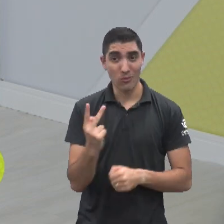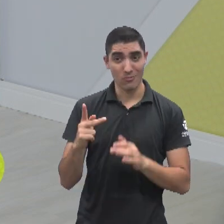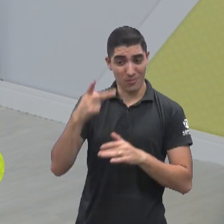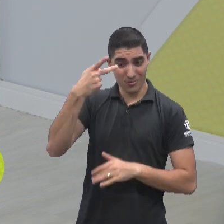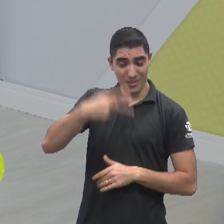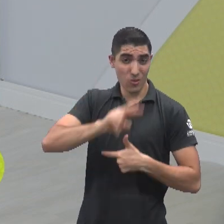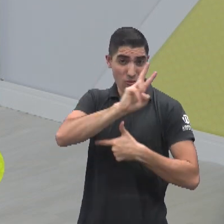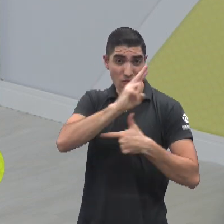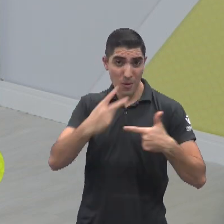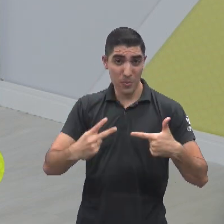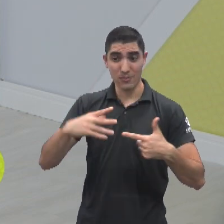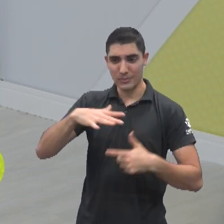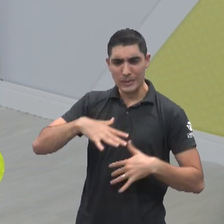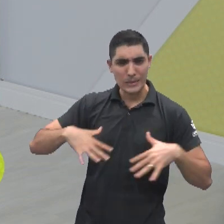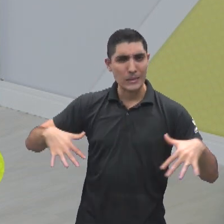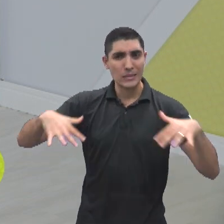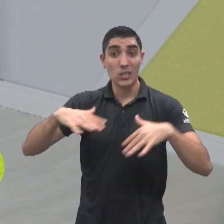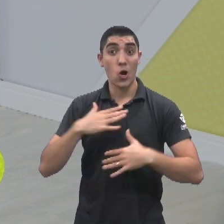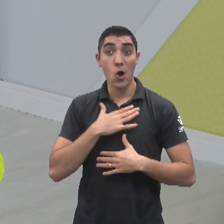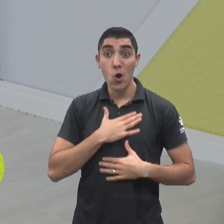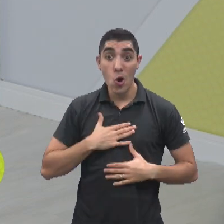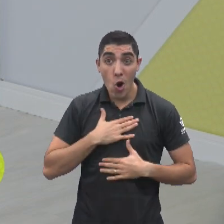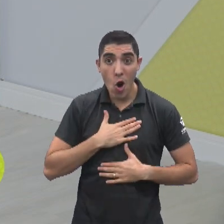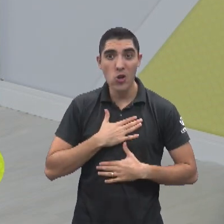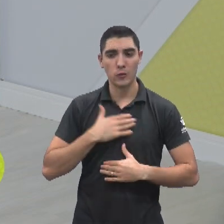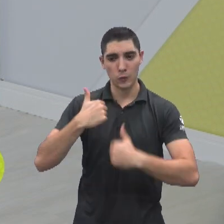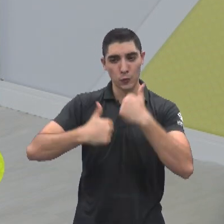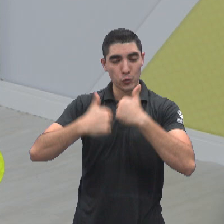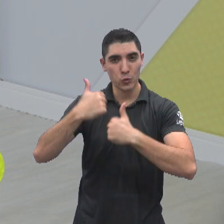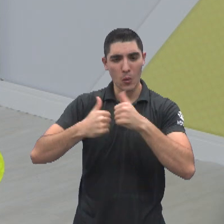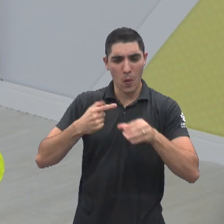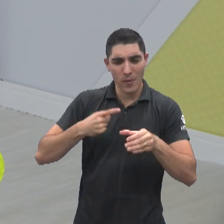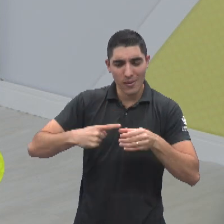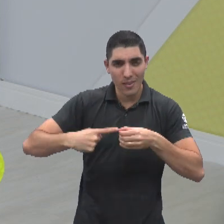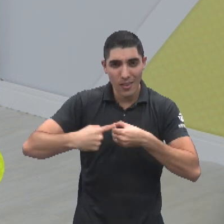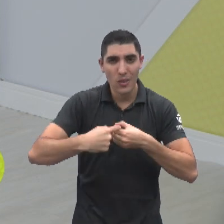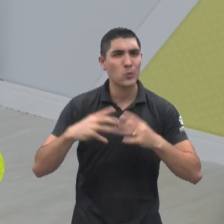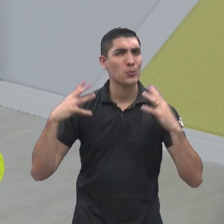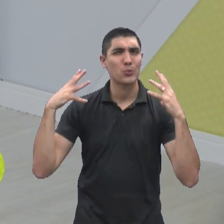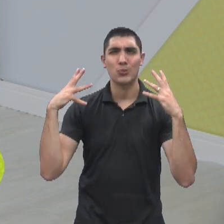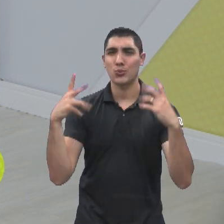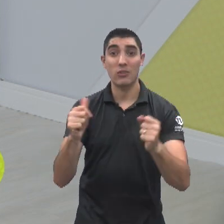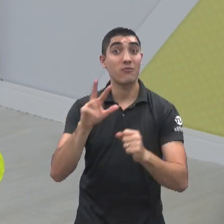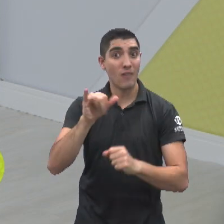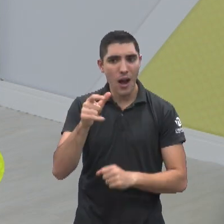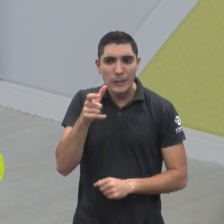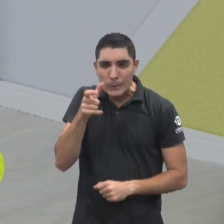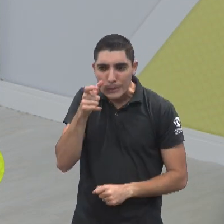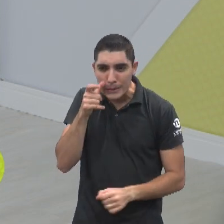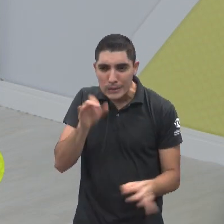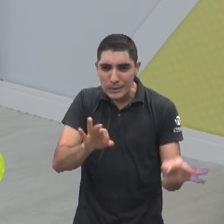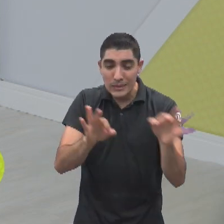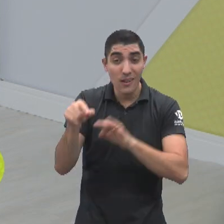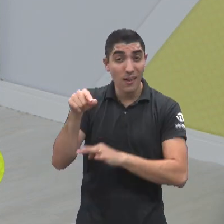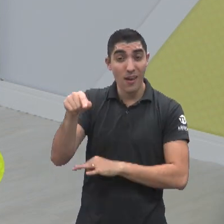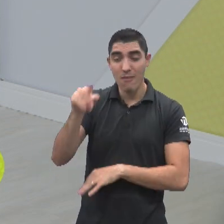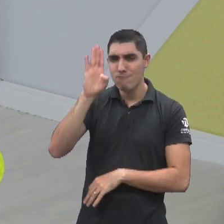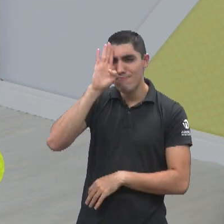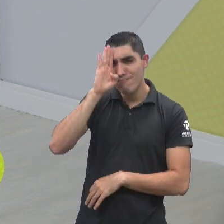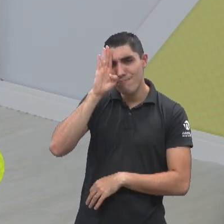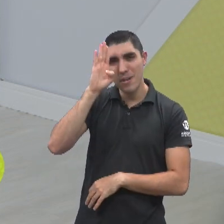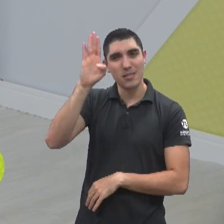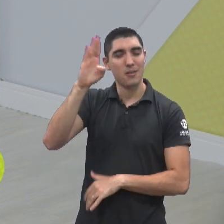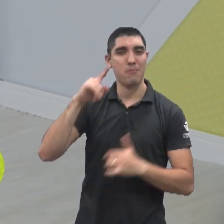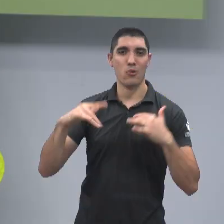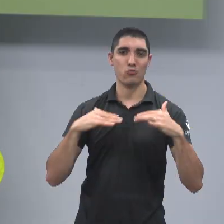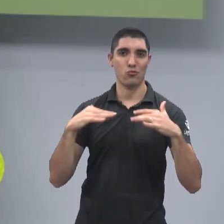do futebol aí do interior, com certeza estará ligado nesse jogo, porque sem dúvida alguma é o principal jogo dessa fase de quartas de